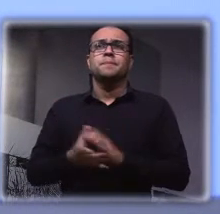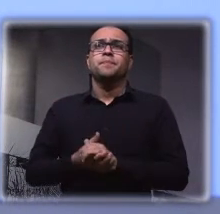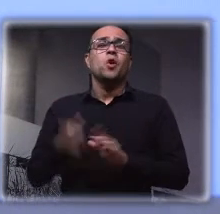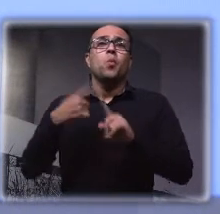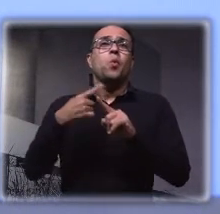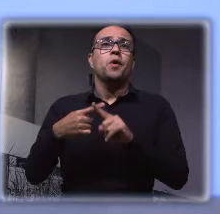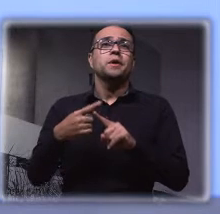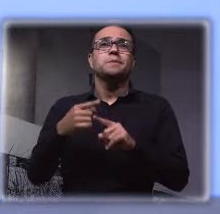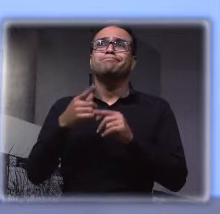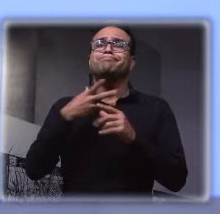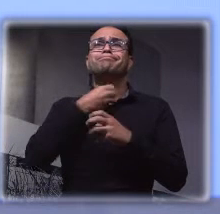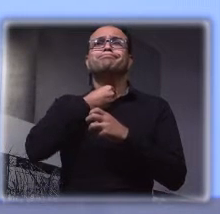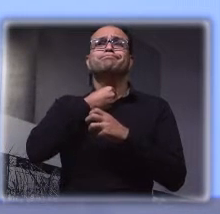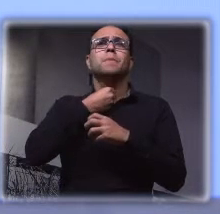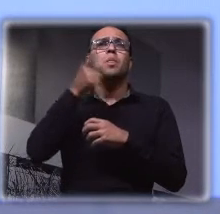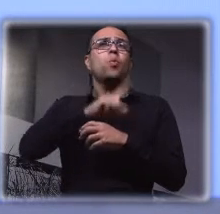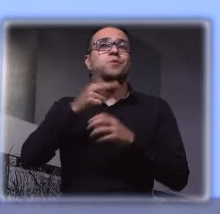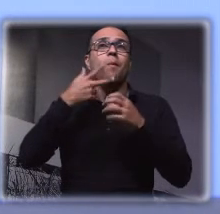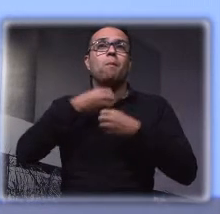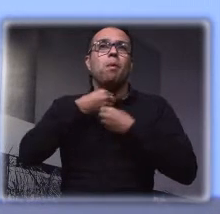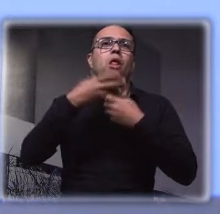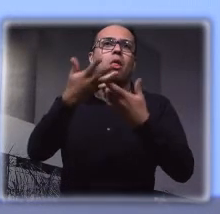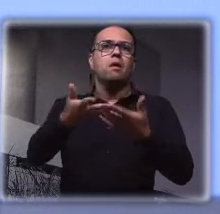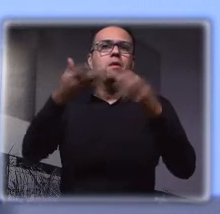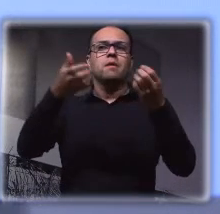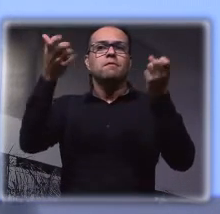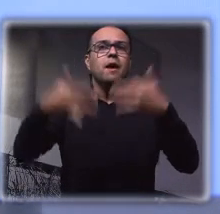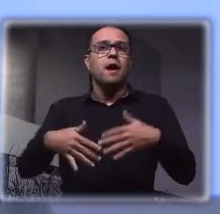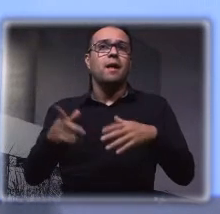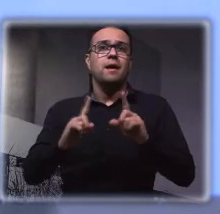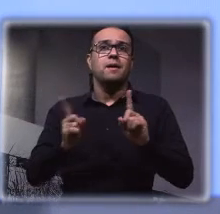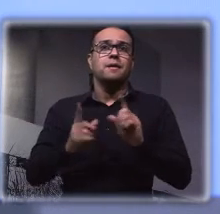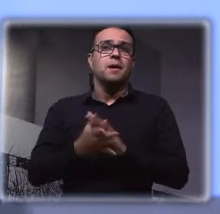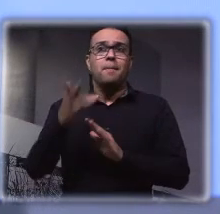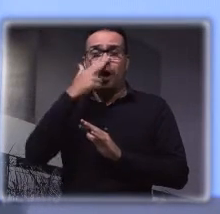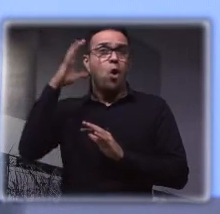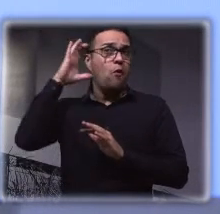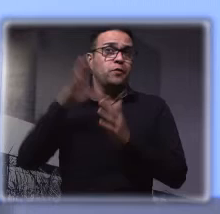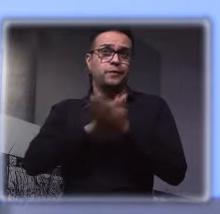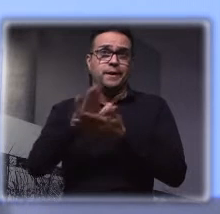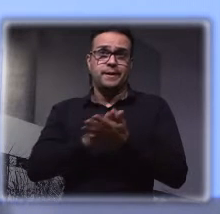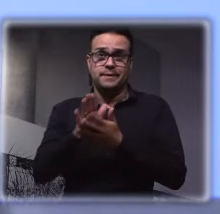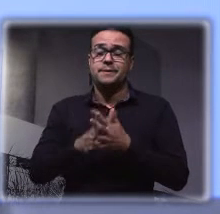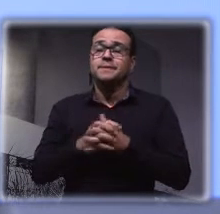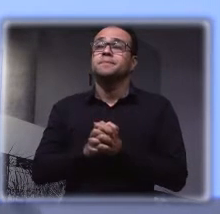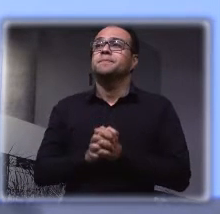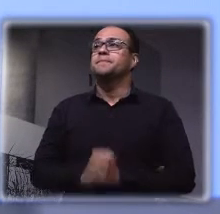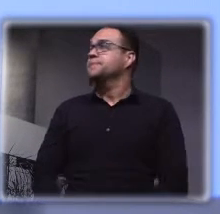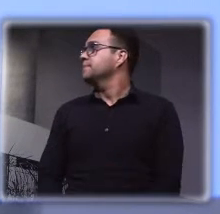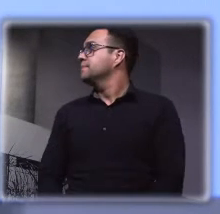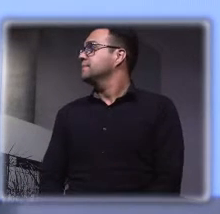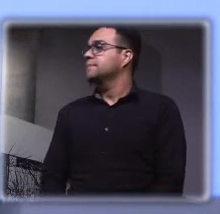não conseguiu falar o que queria, não teve espaço de escuta, e para ela aquilo